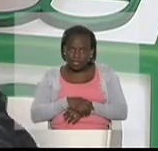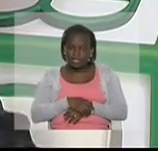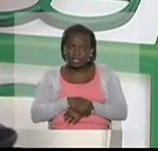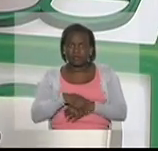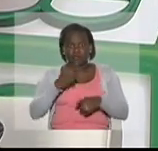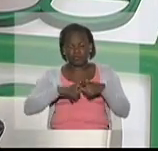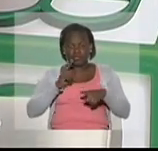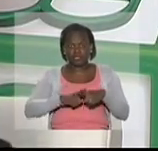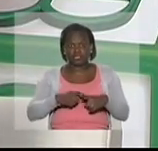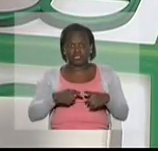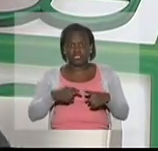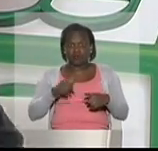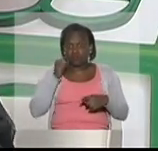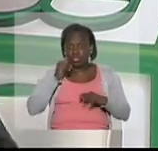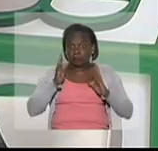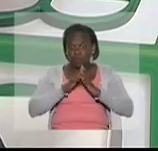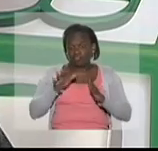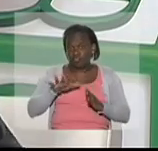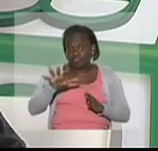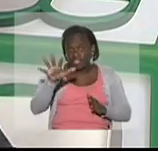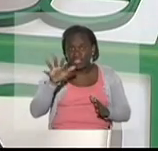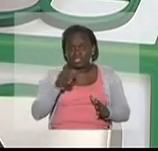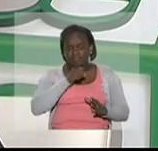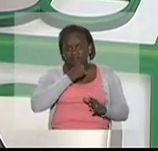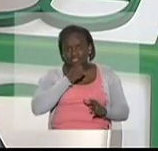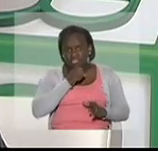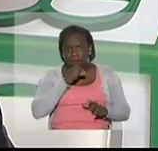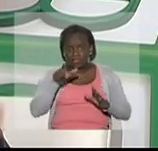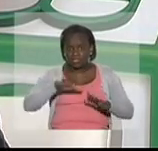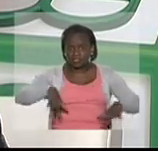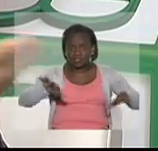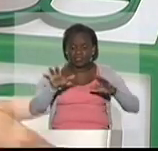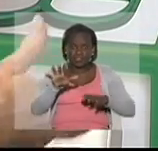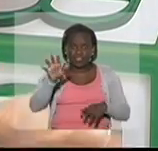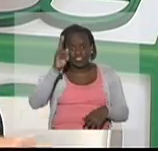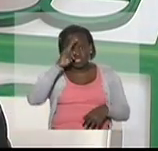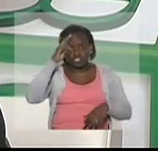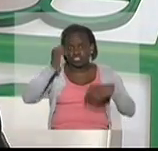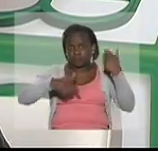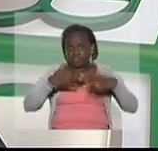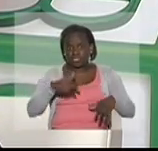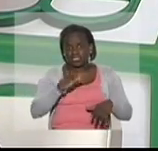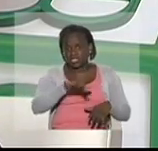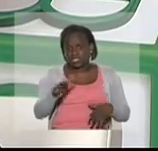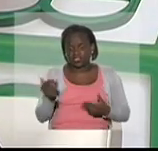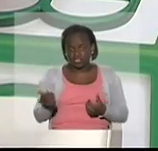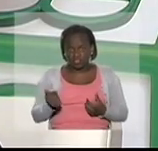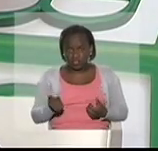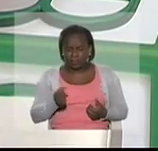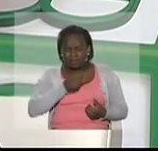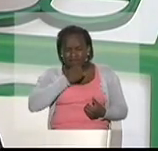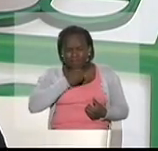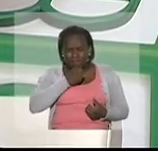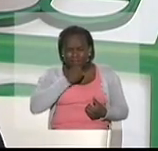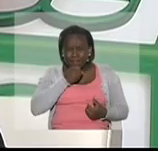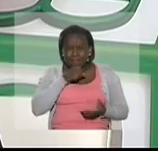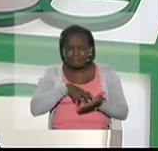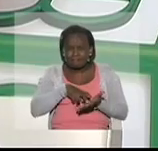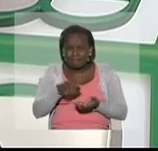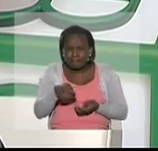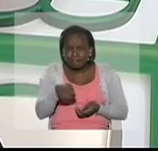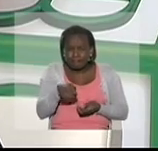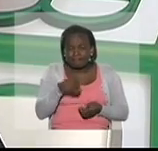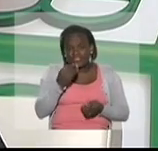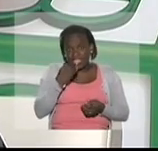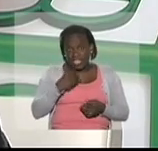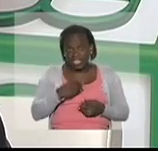porque é uma moradora de comunidade, uma senhora que na comunidade faz isso, conta a história para os mais novinhos. É uma senhora bem velhinha, quase não se